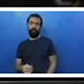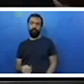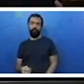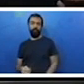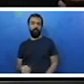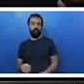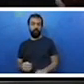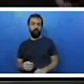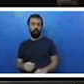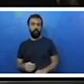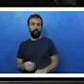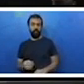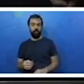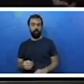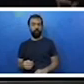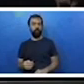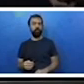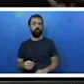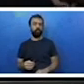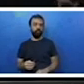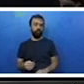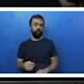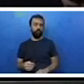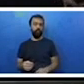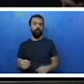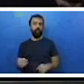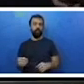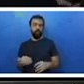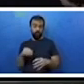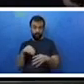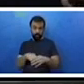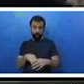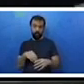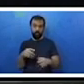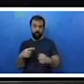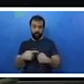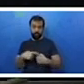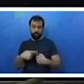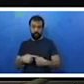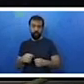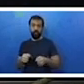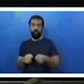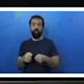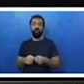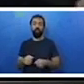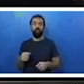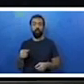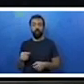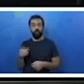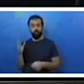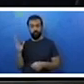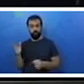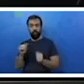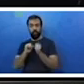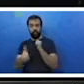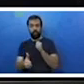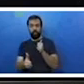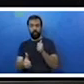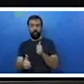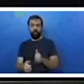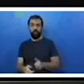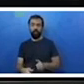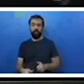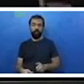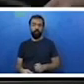atividade geralmente desenvolvida em meios urbanos, dentro das cidades, onde as pessoas elas utilizam do seu próprio corpo para